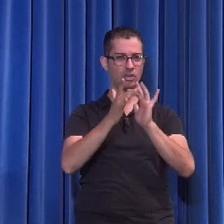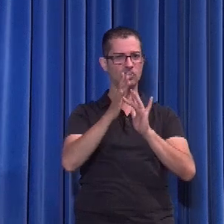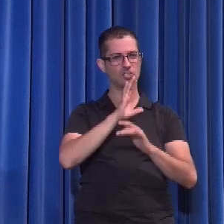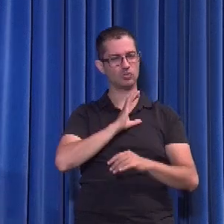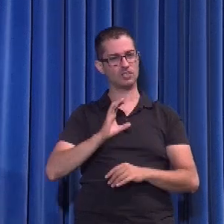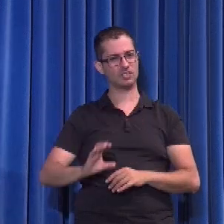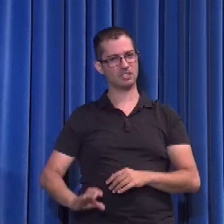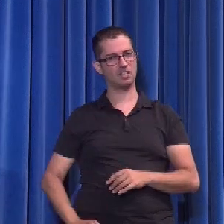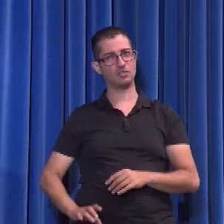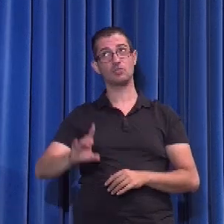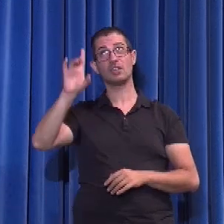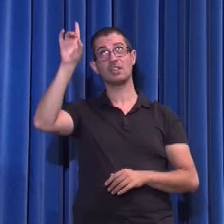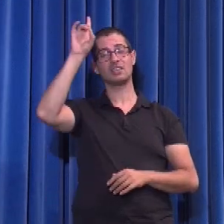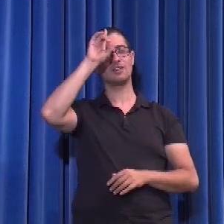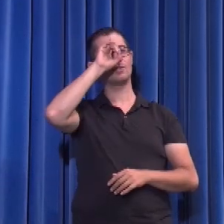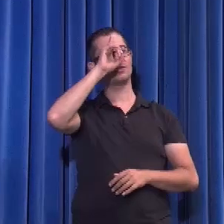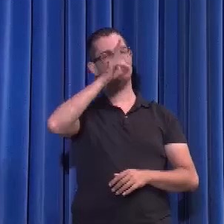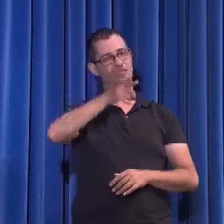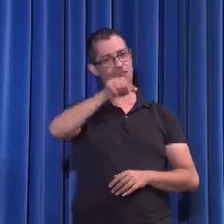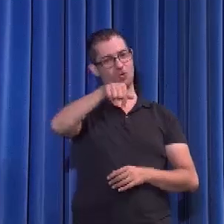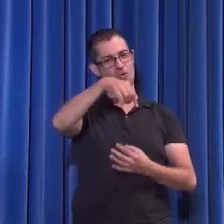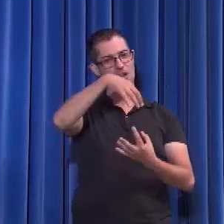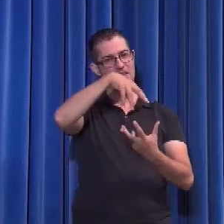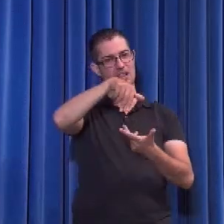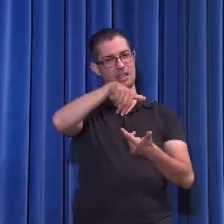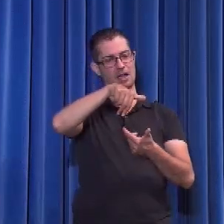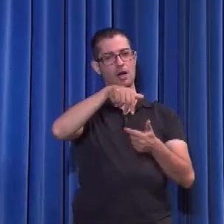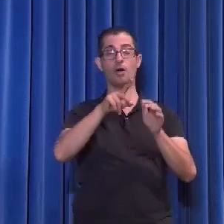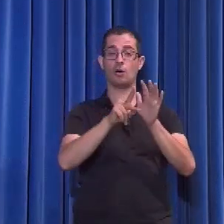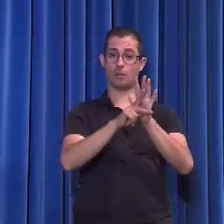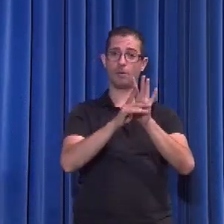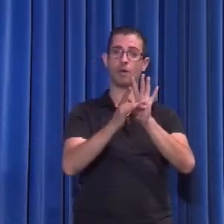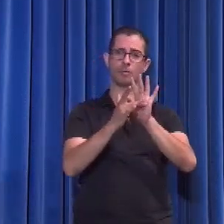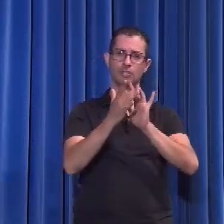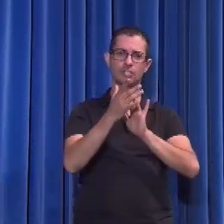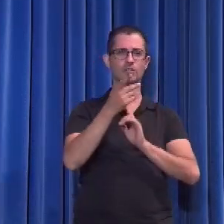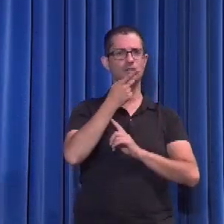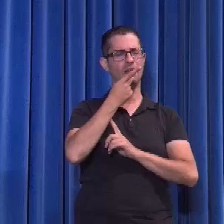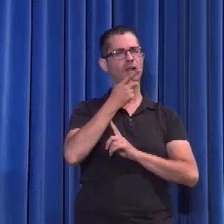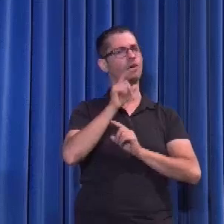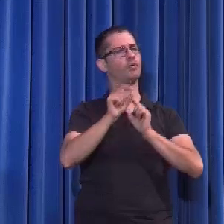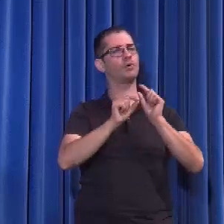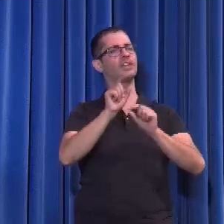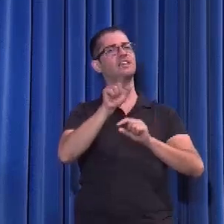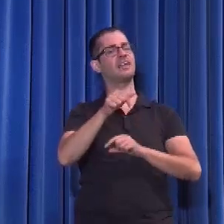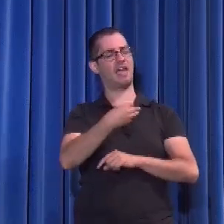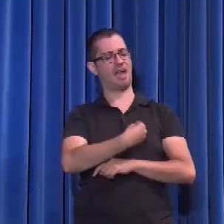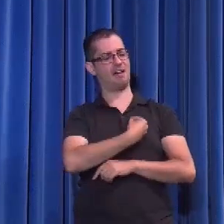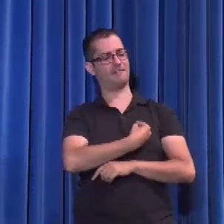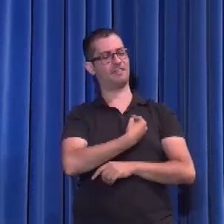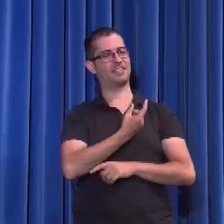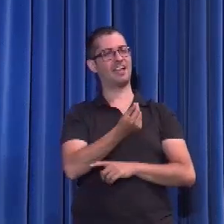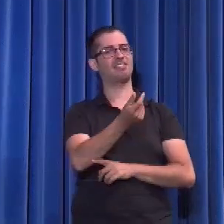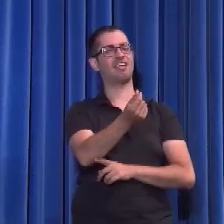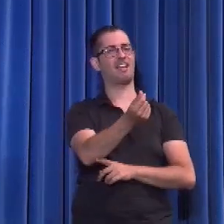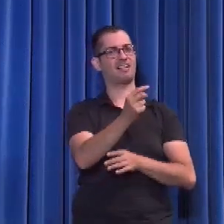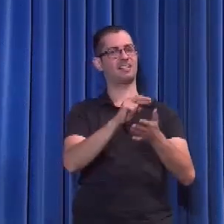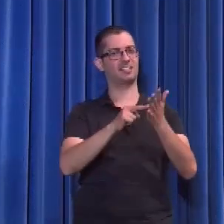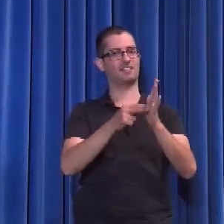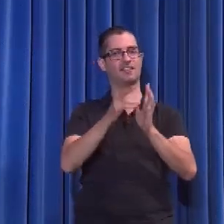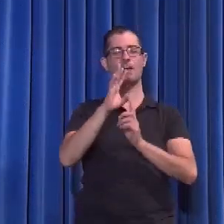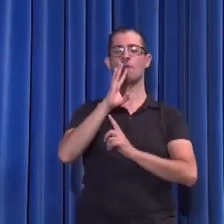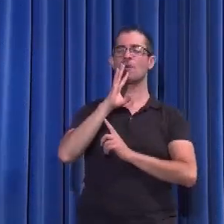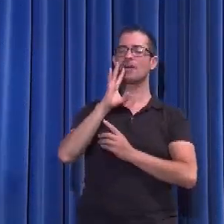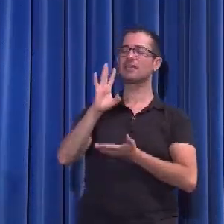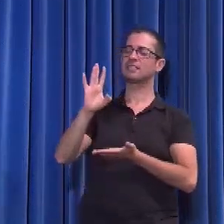quem enviaste. O próprio Jesus está dizendo, a vida eterna é essa. Conhecer ao Senhor.